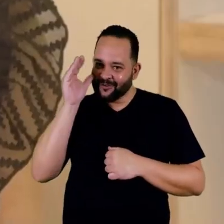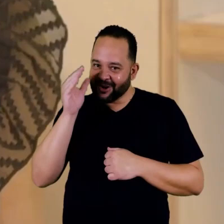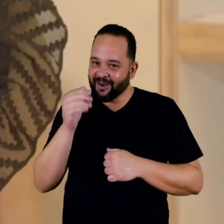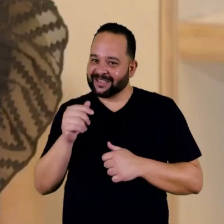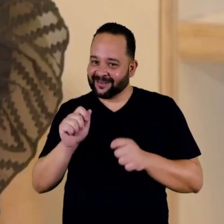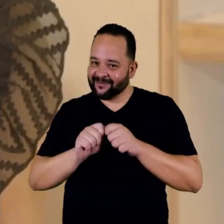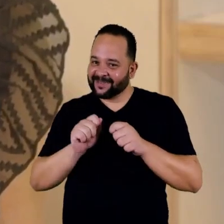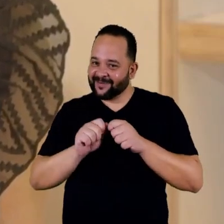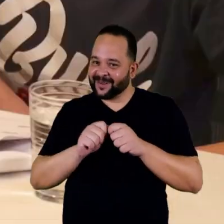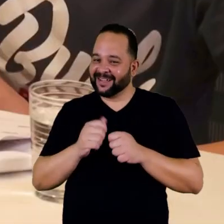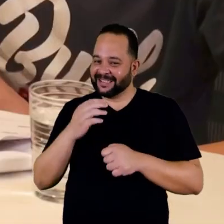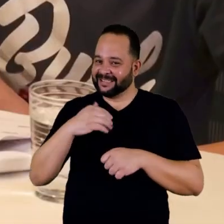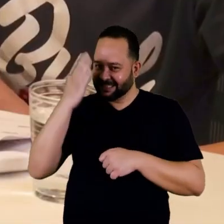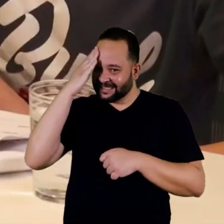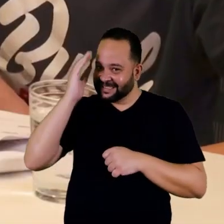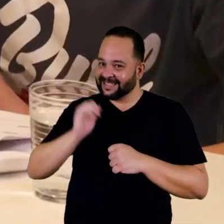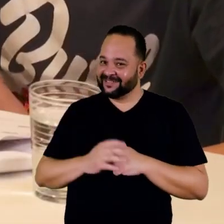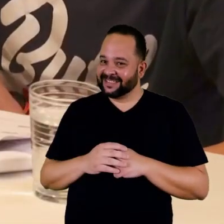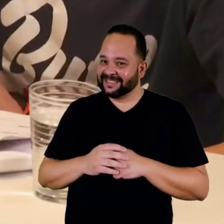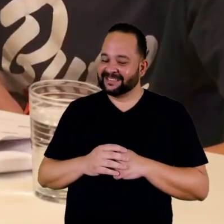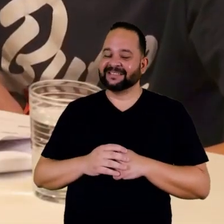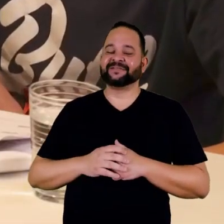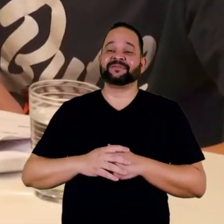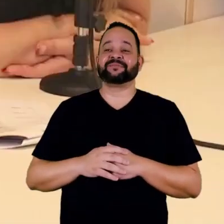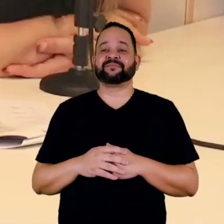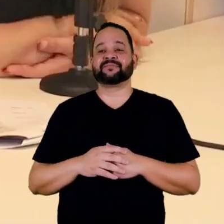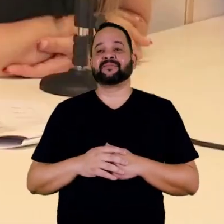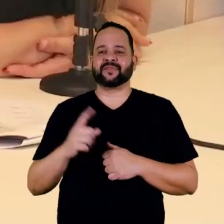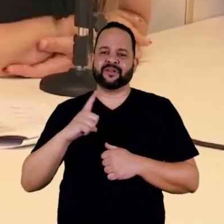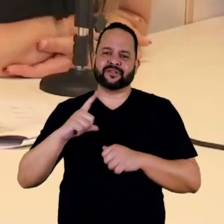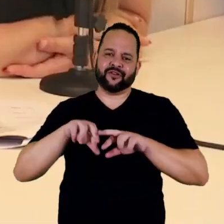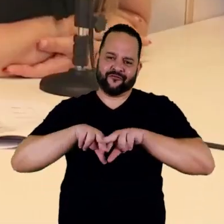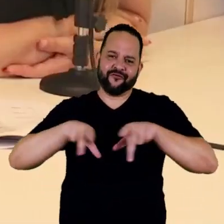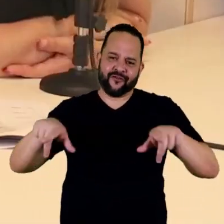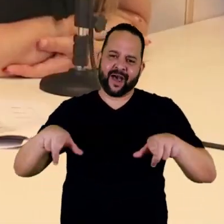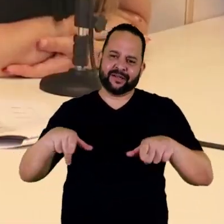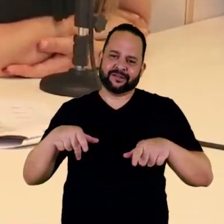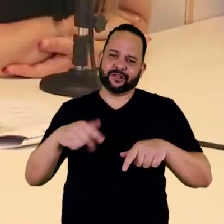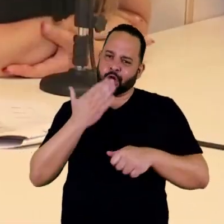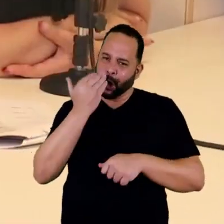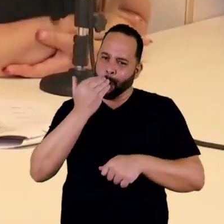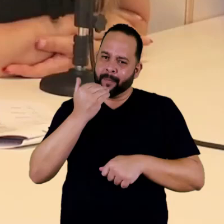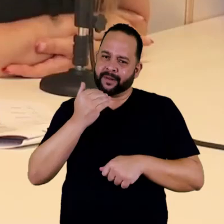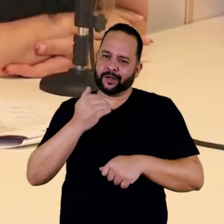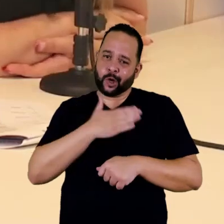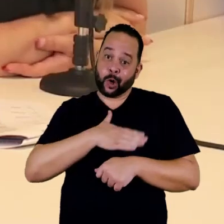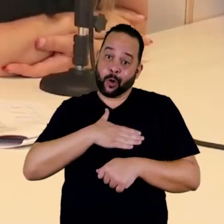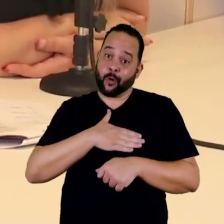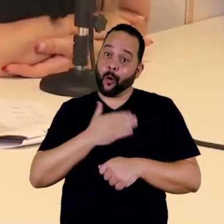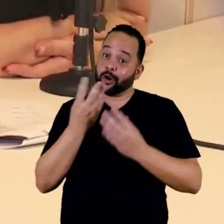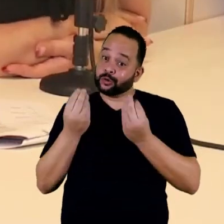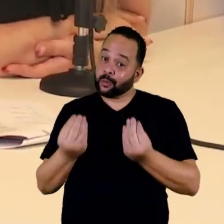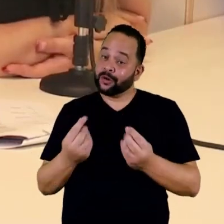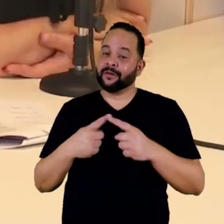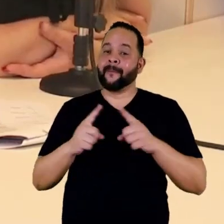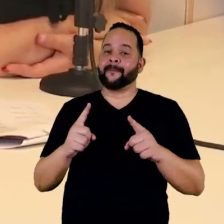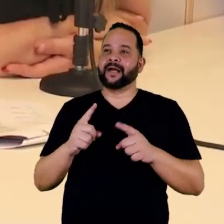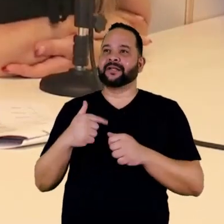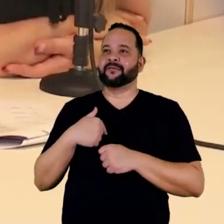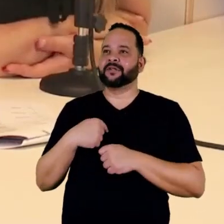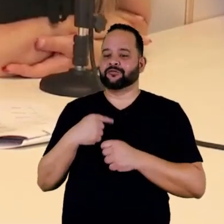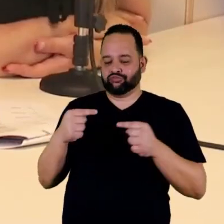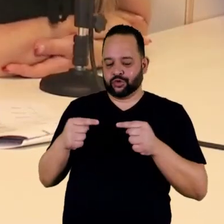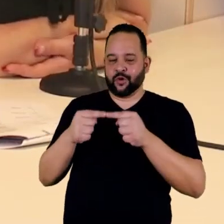curiosa para saber o que eu fiz né Então olha só eu tenho várias comidas preferidas Mas tem uma que é muito da minha